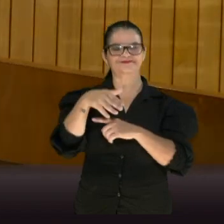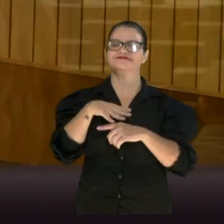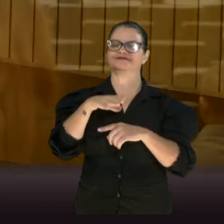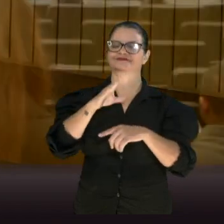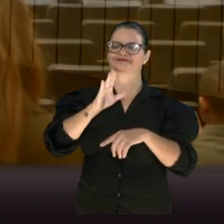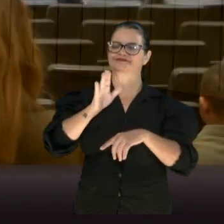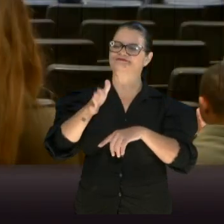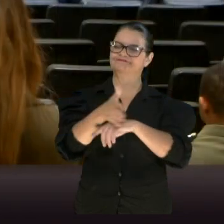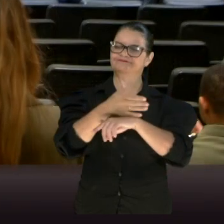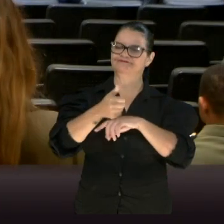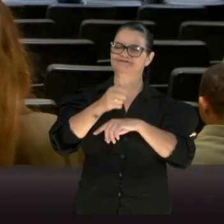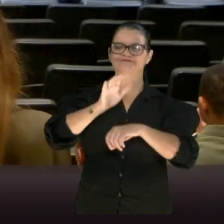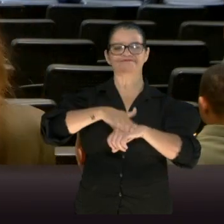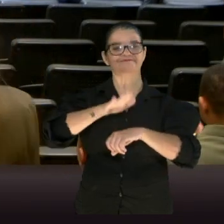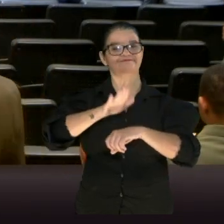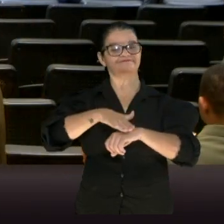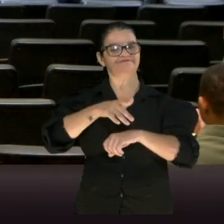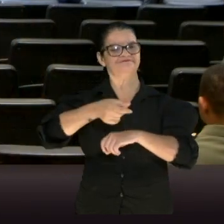presente.